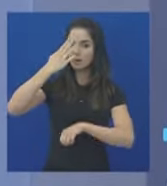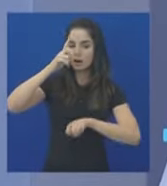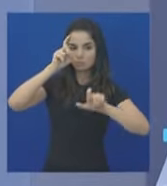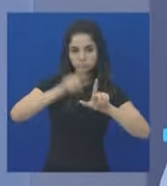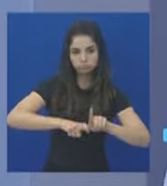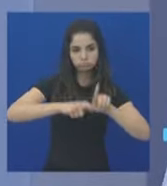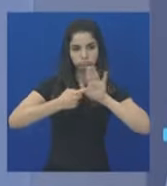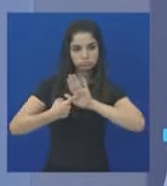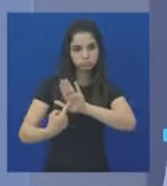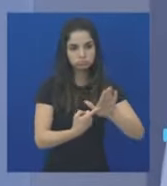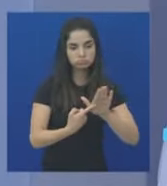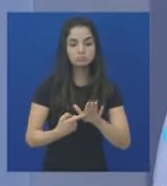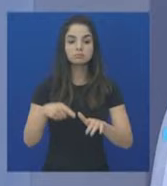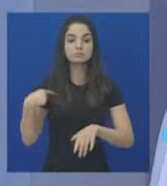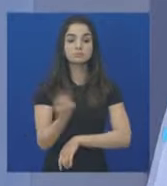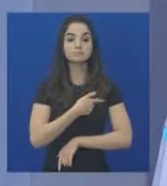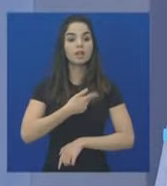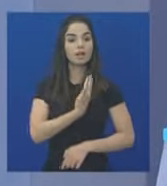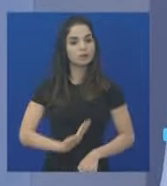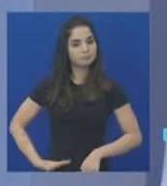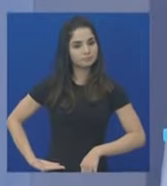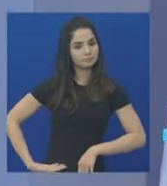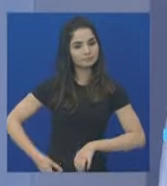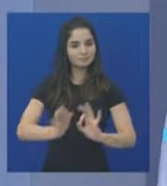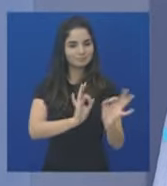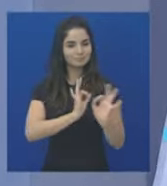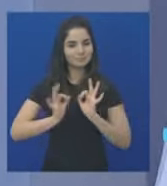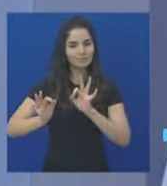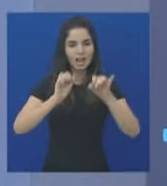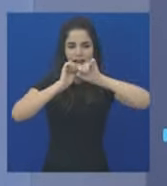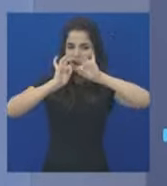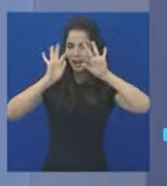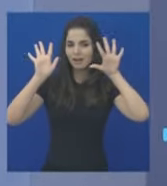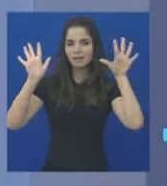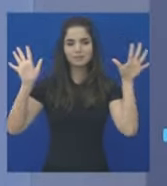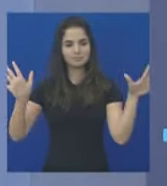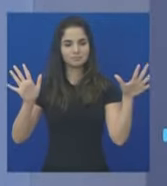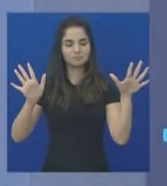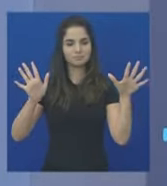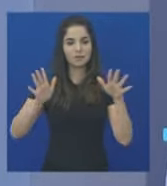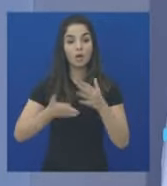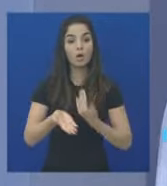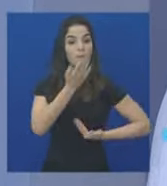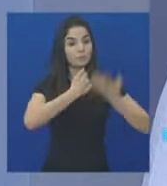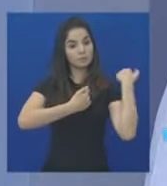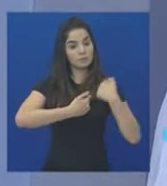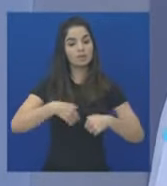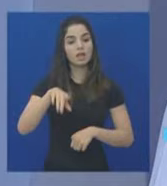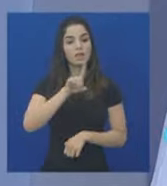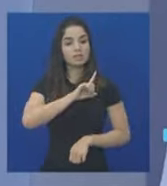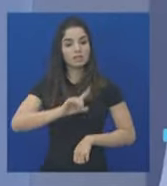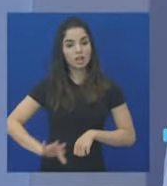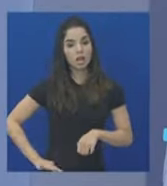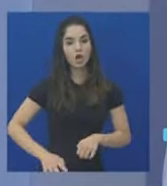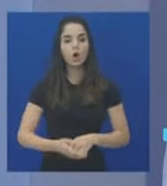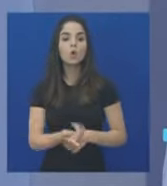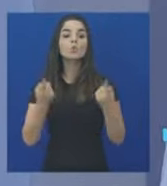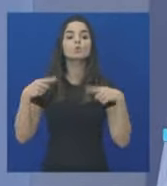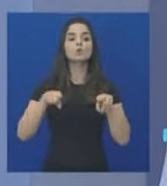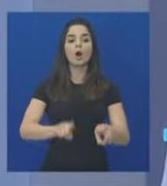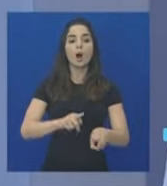E governaremos Cabo Frio com total transparência. Inclusive, quando era deputado federal, votei contra a PEC